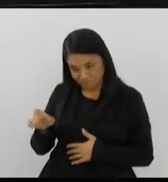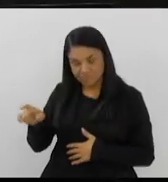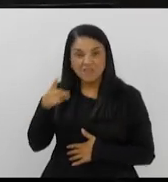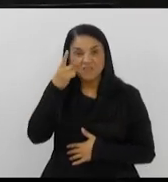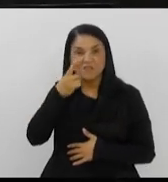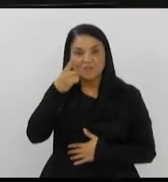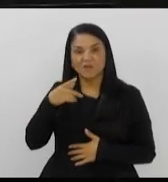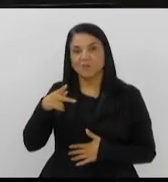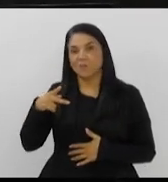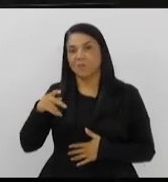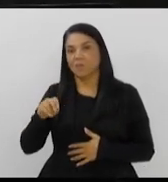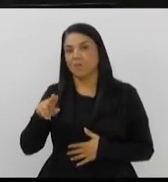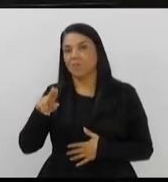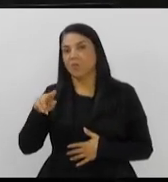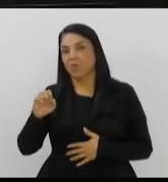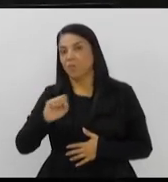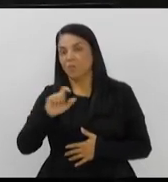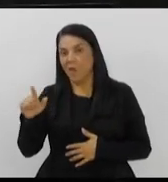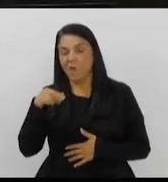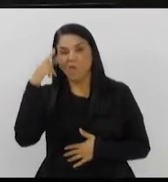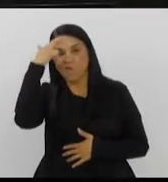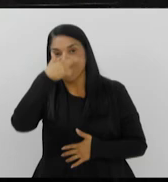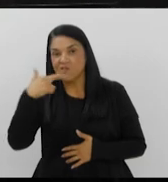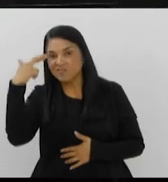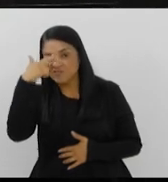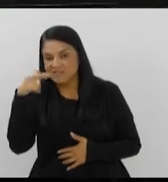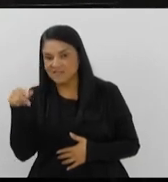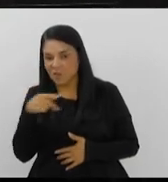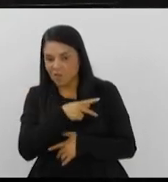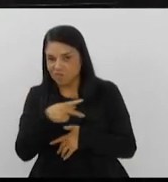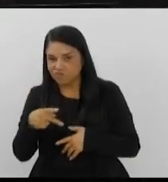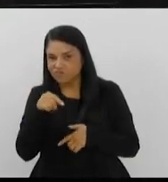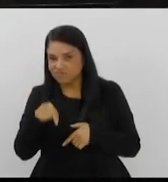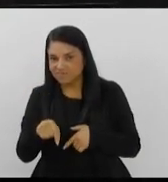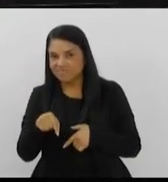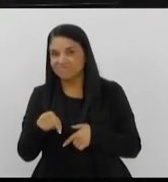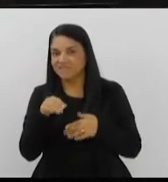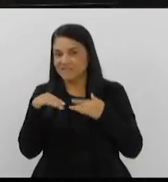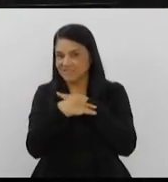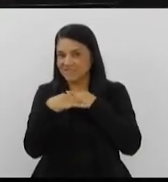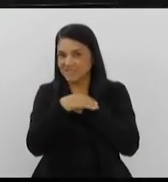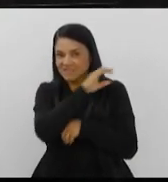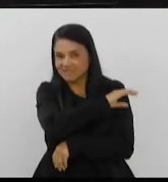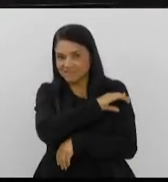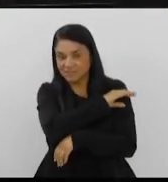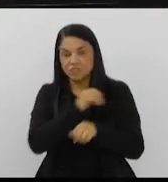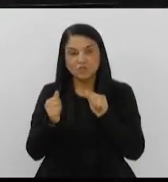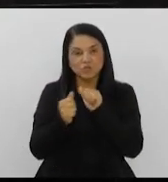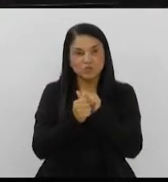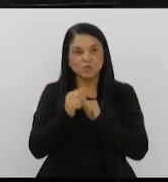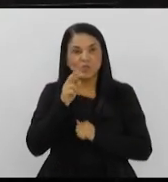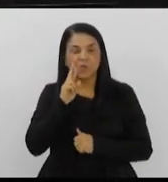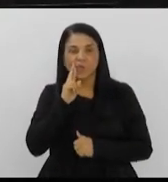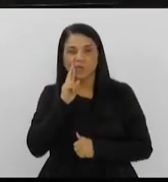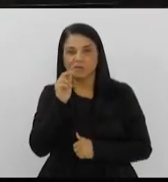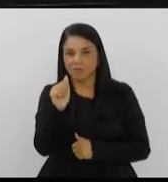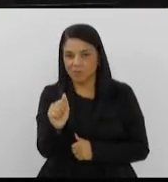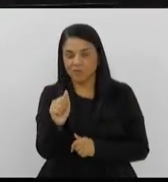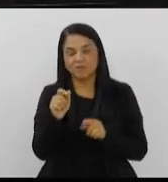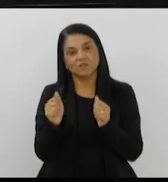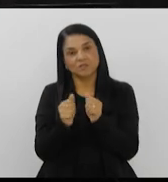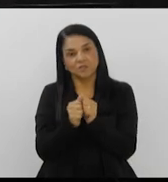afirmando, em uma fiscalização que ele fez muito assertiva com o deputado Rodrigo Amorim e o deputado Alan